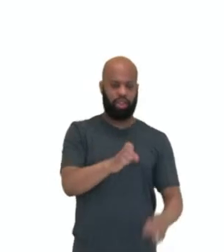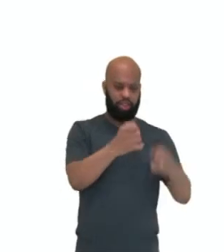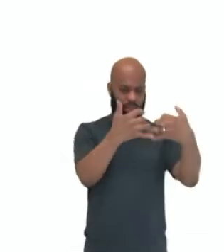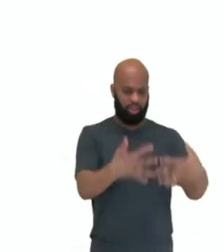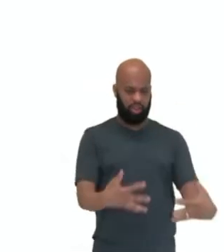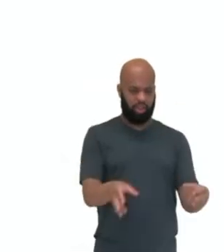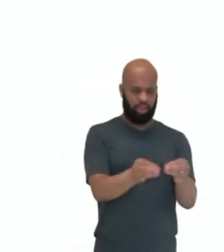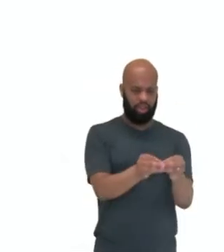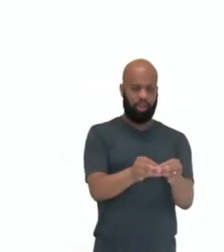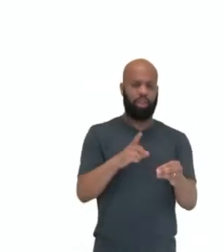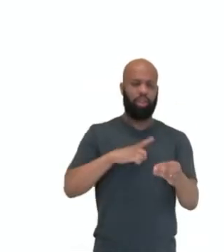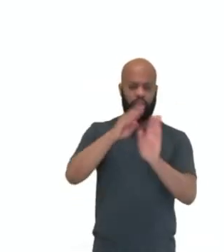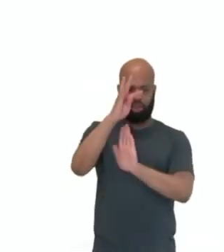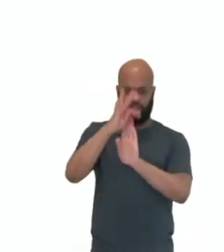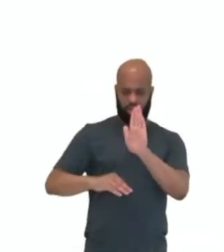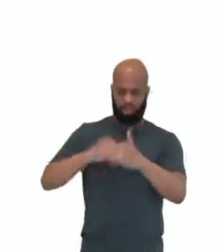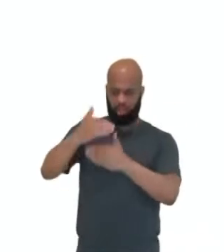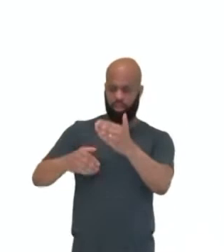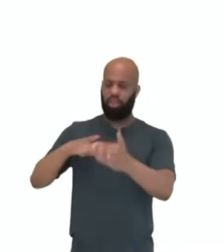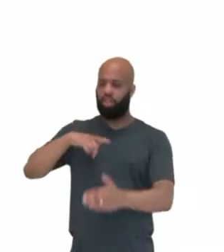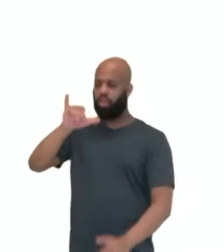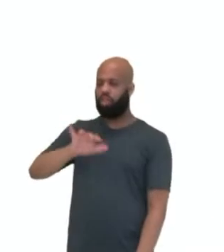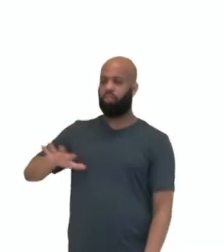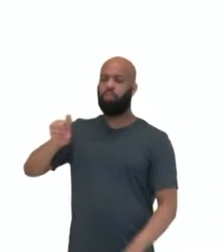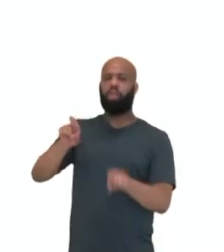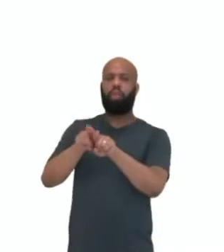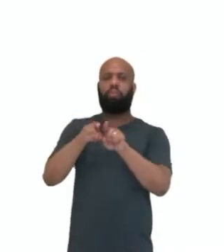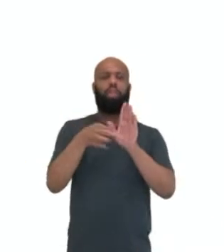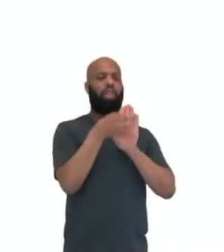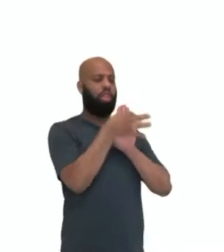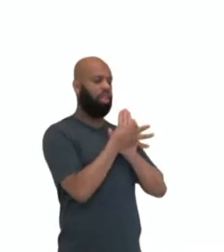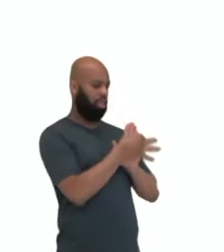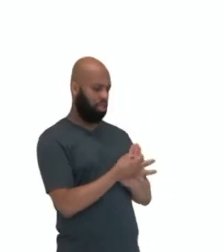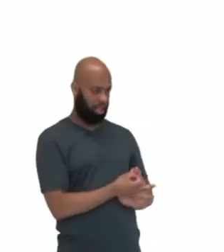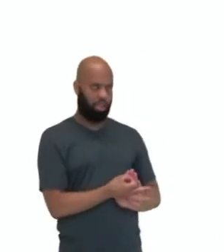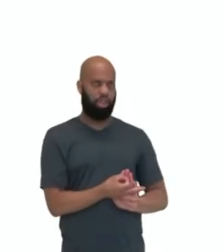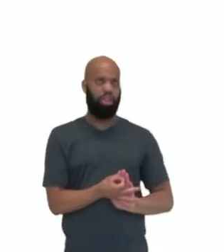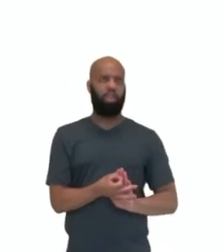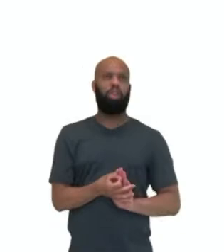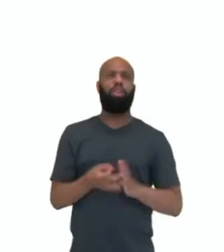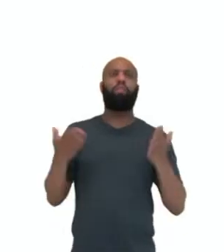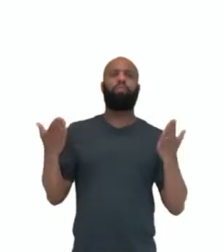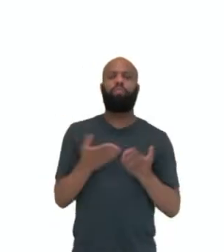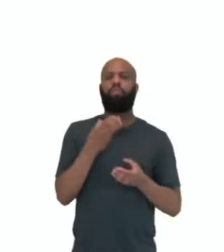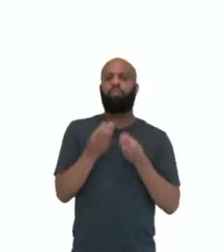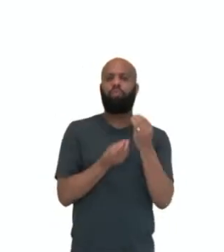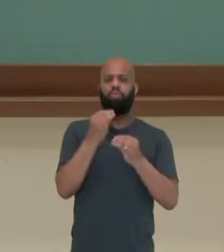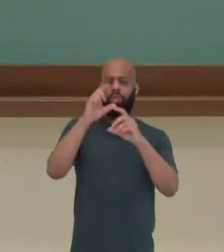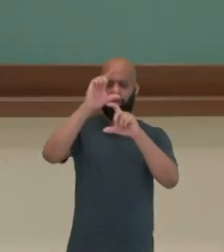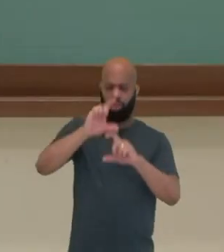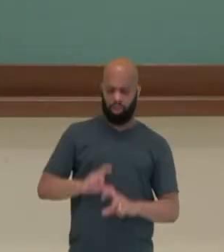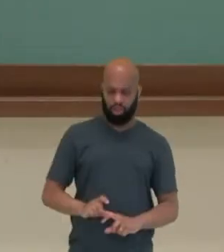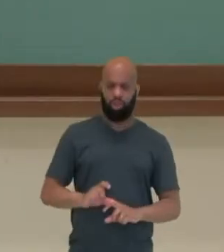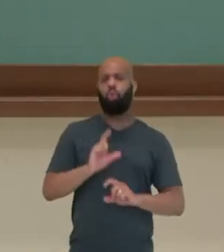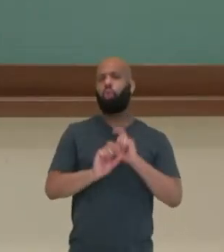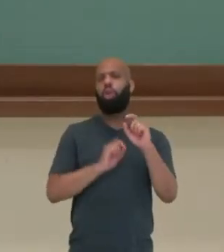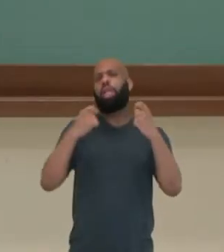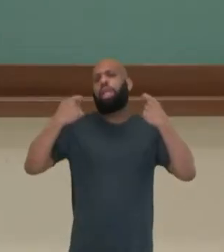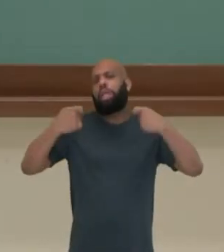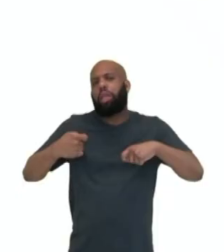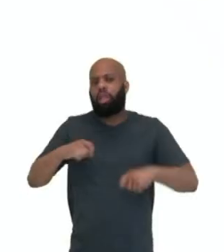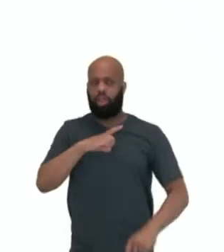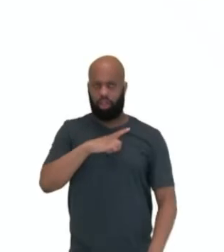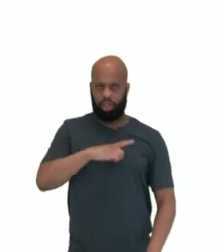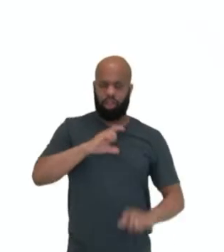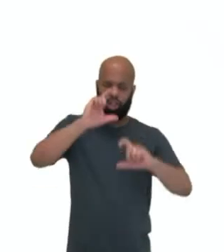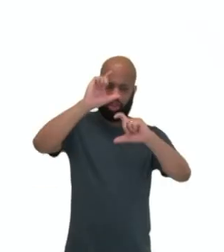corpo do texto, as imagens e argumentos. O corpo da reportagem, prof, o que, que deve ter? Corpo